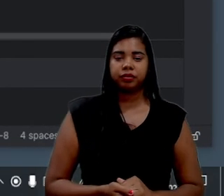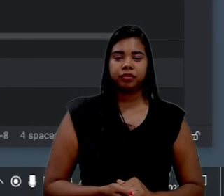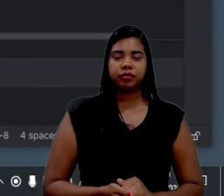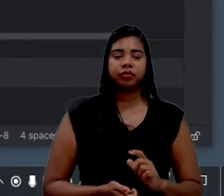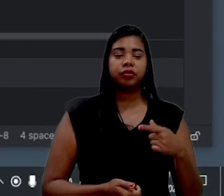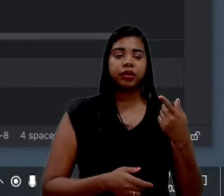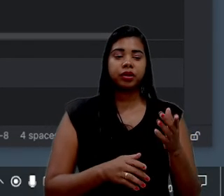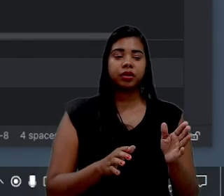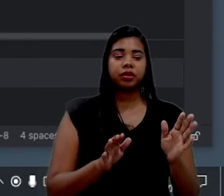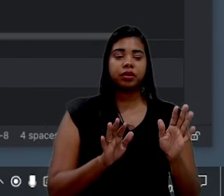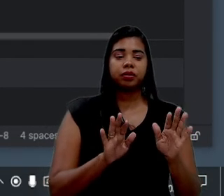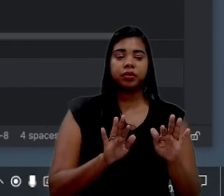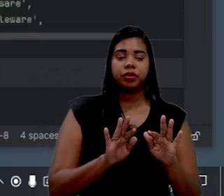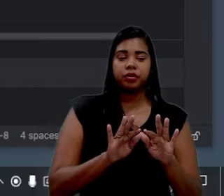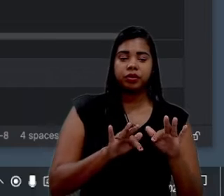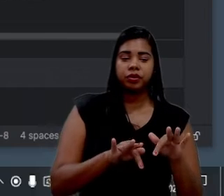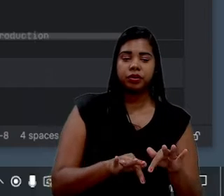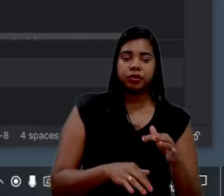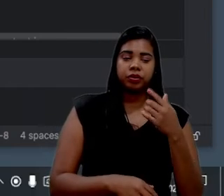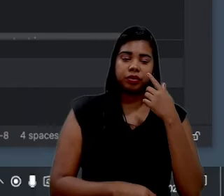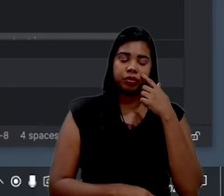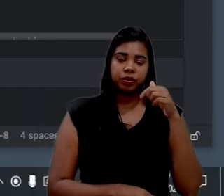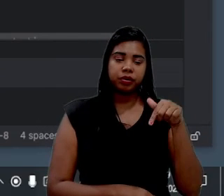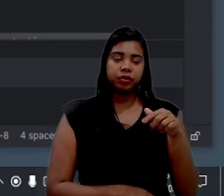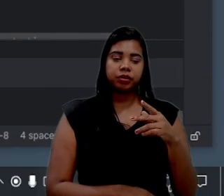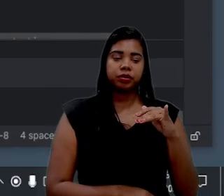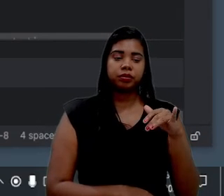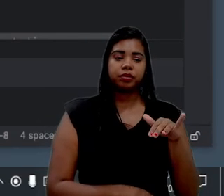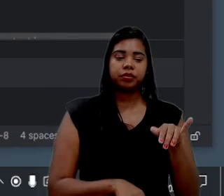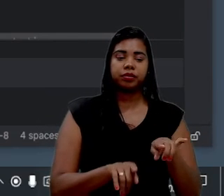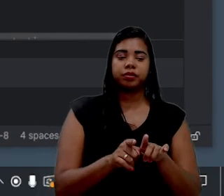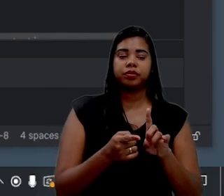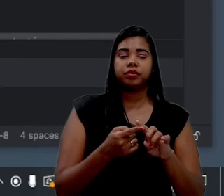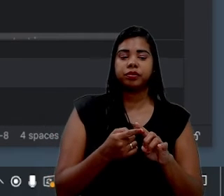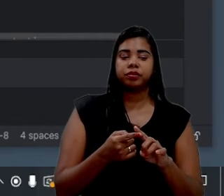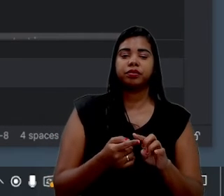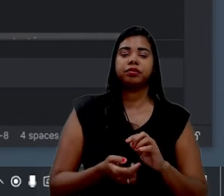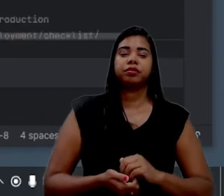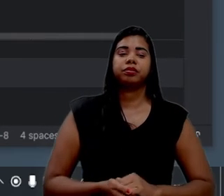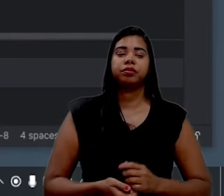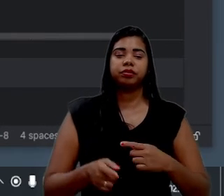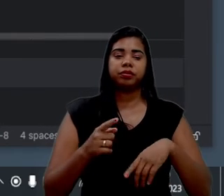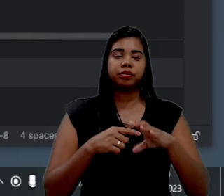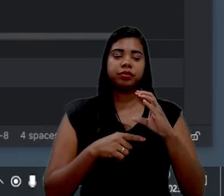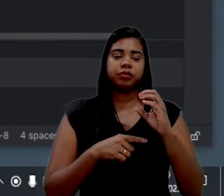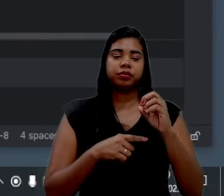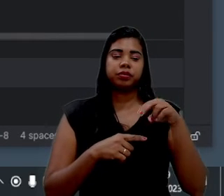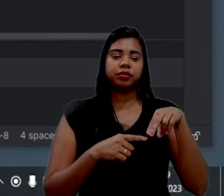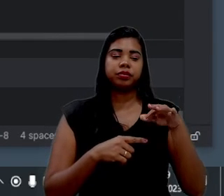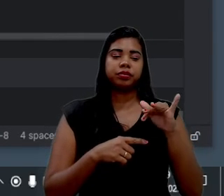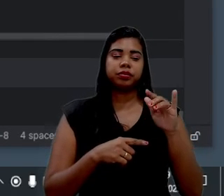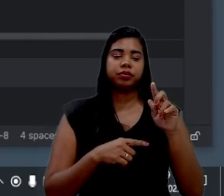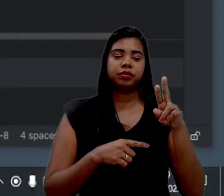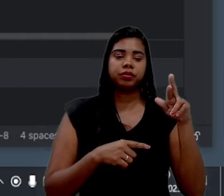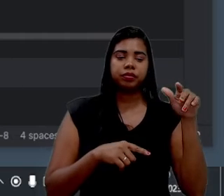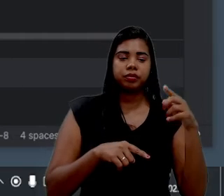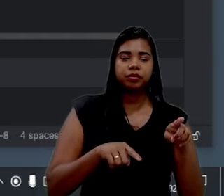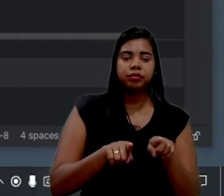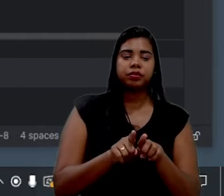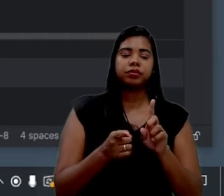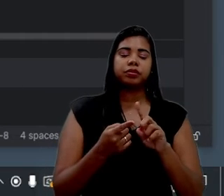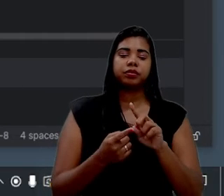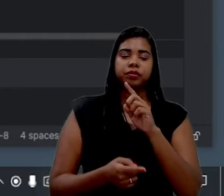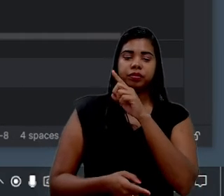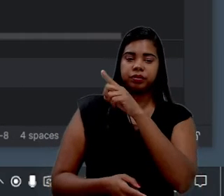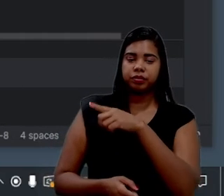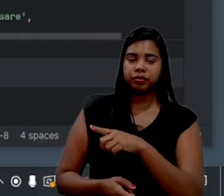final, tá? A gente vai aqui no arquivo do settings.py, que é o arquivo de configuração, e tem que informar aqui o template,